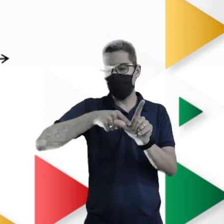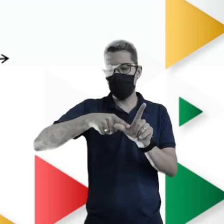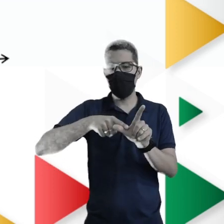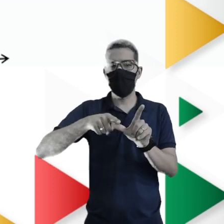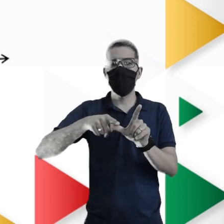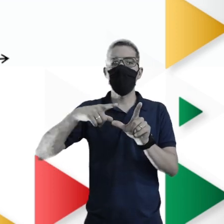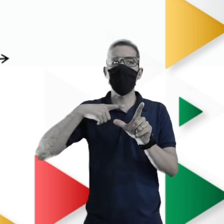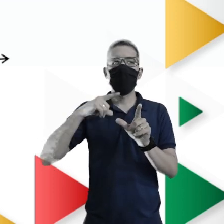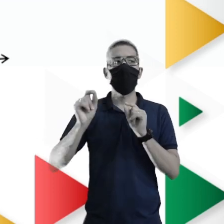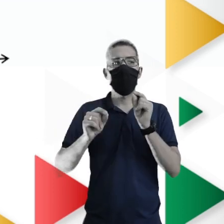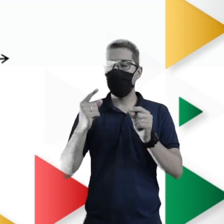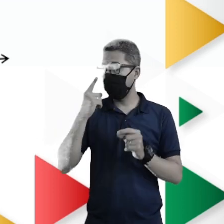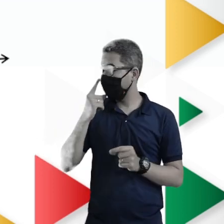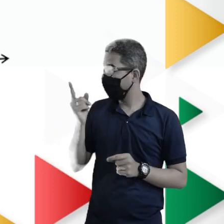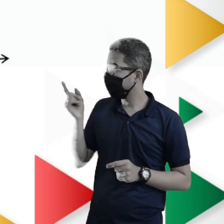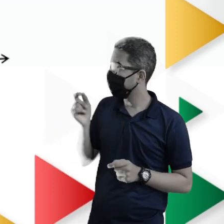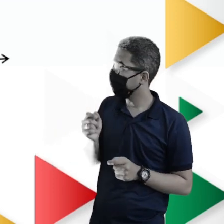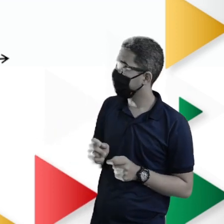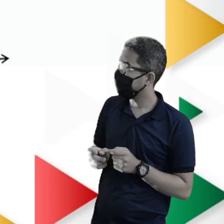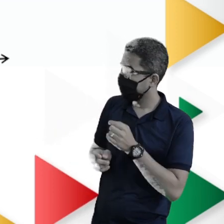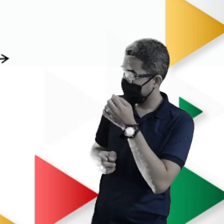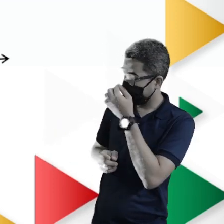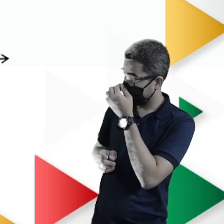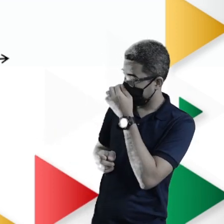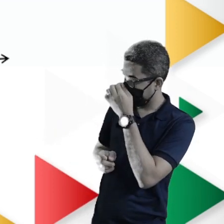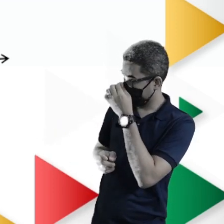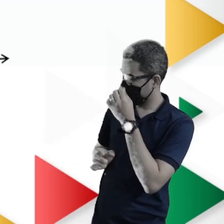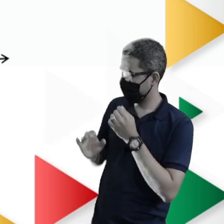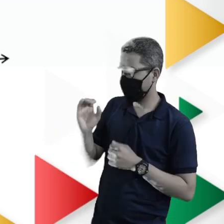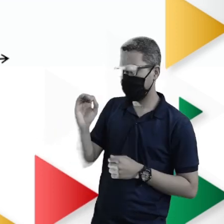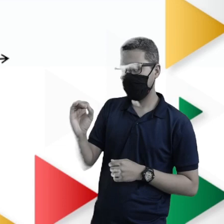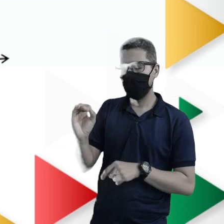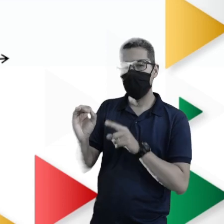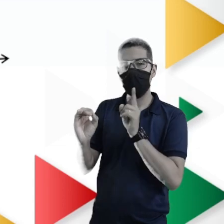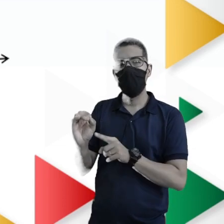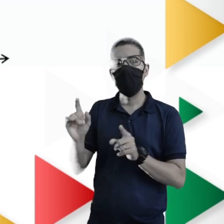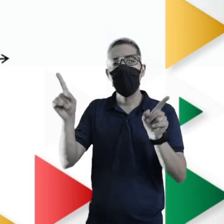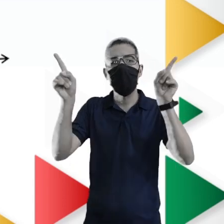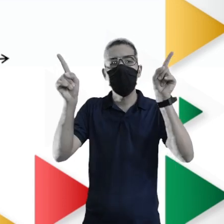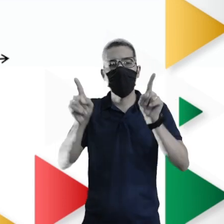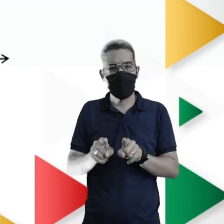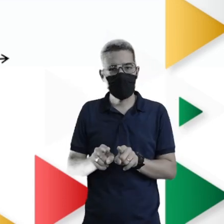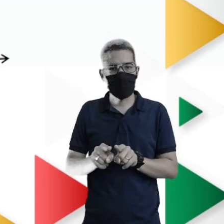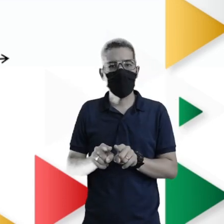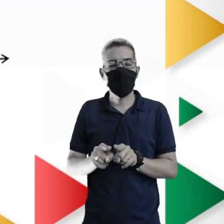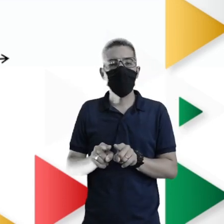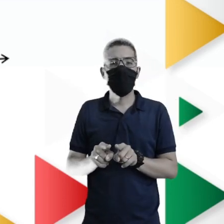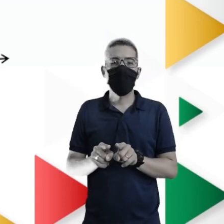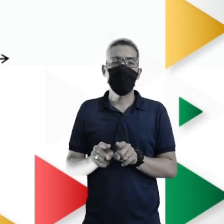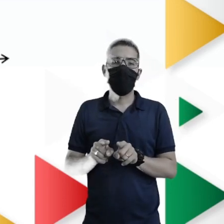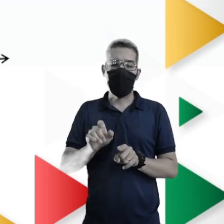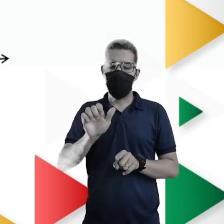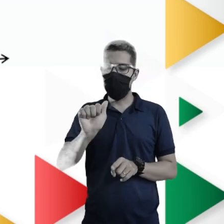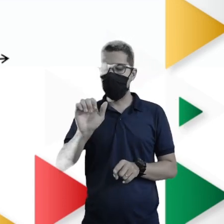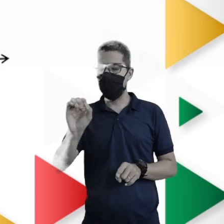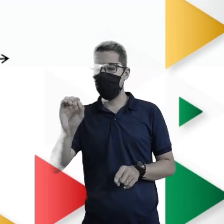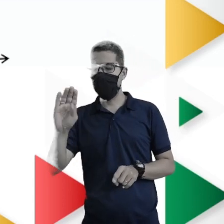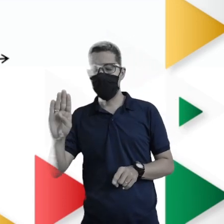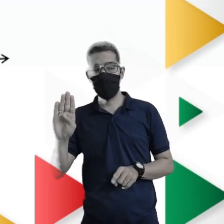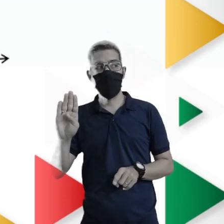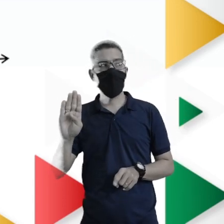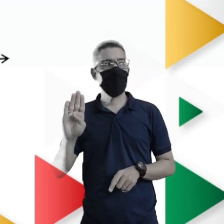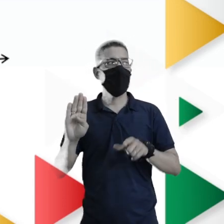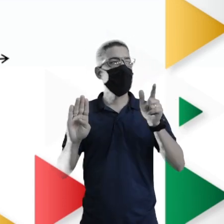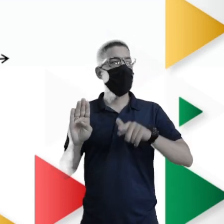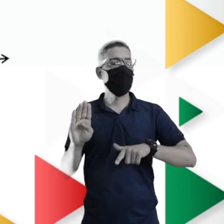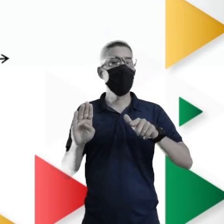é esse ponto aí, ó. O ponto A o ponto O é o vértice, né, do ângulo AOB, e